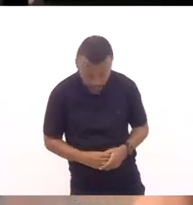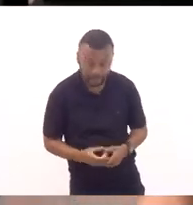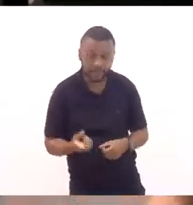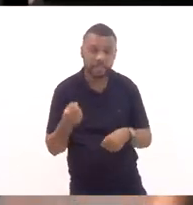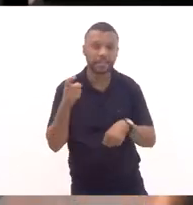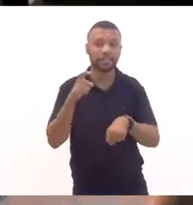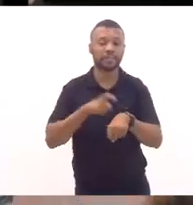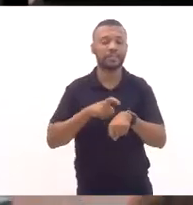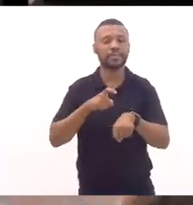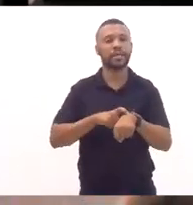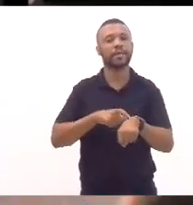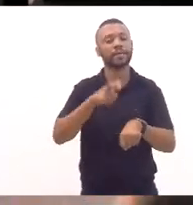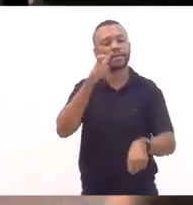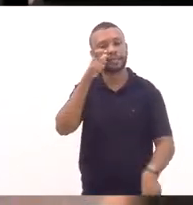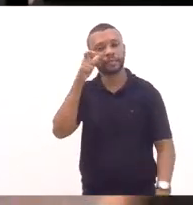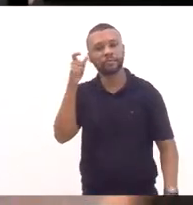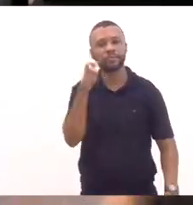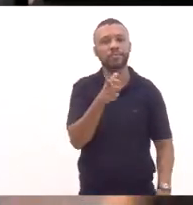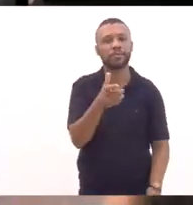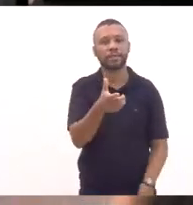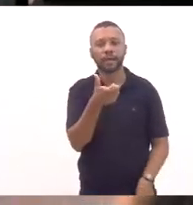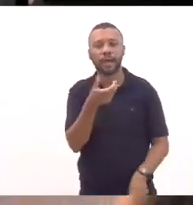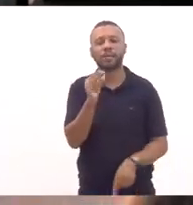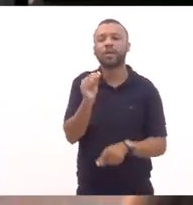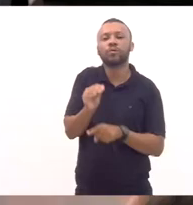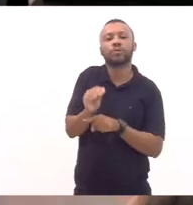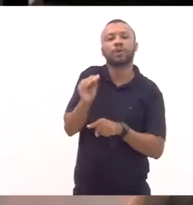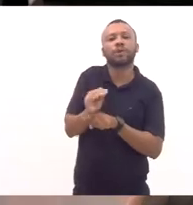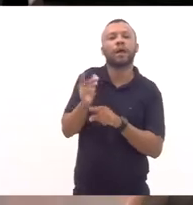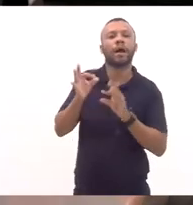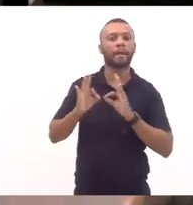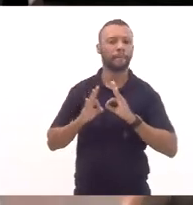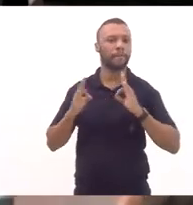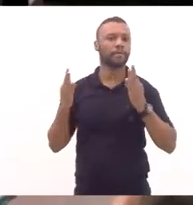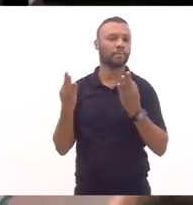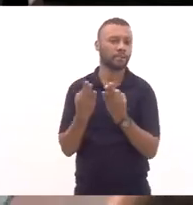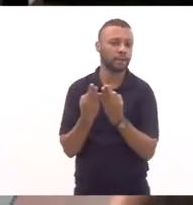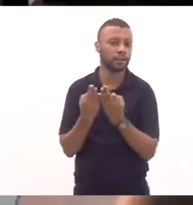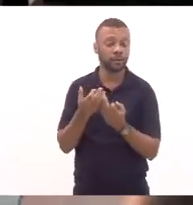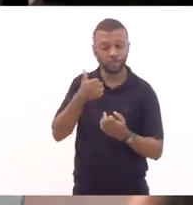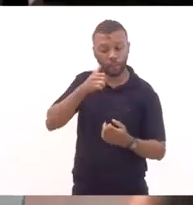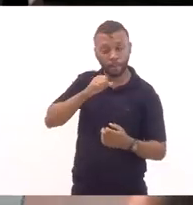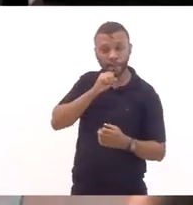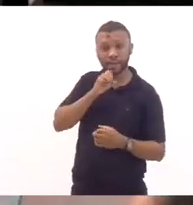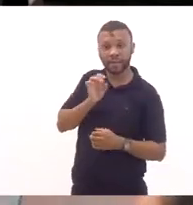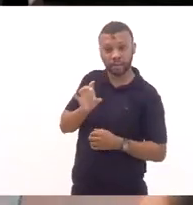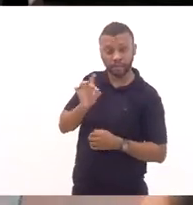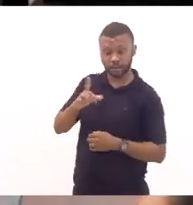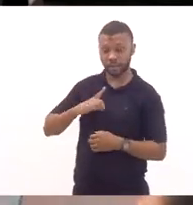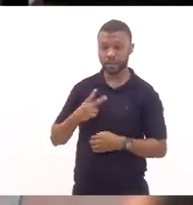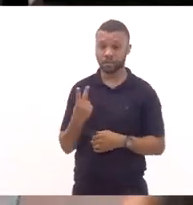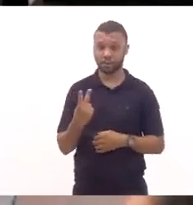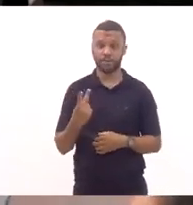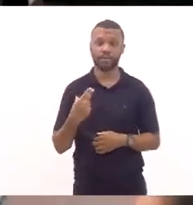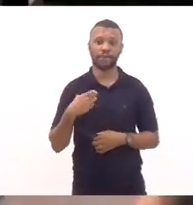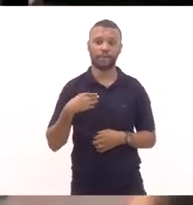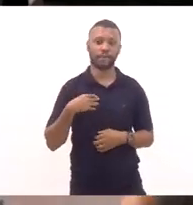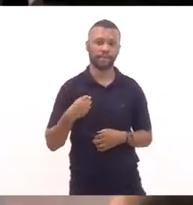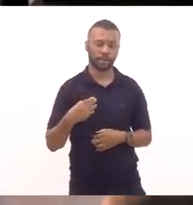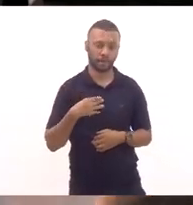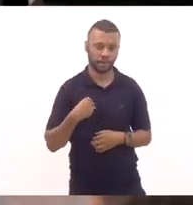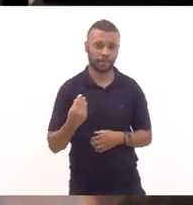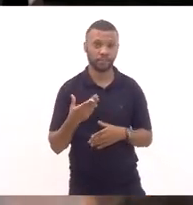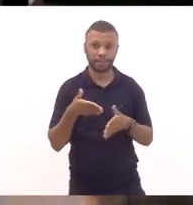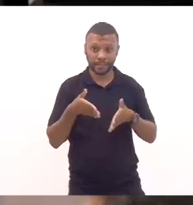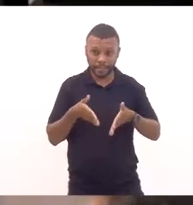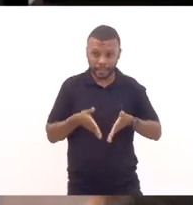interim de querer, né, sustentar a minha família, né, mãe solo, 12 filhos, 12 filhos nascidos